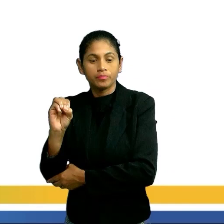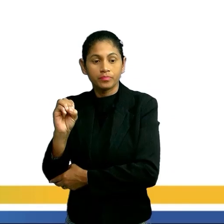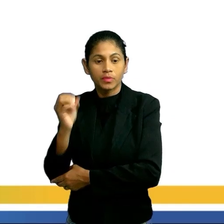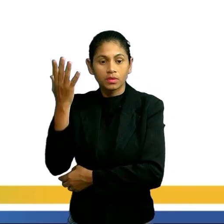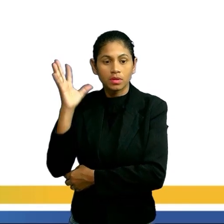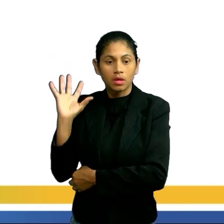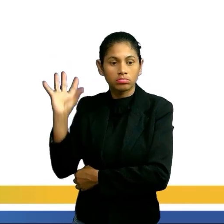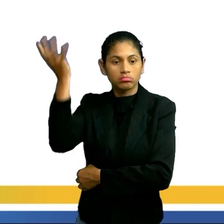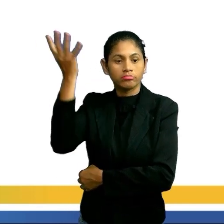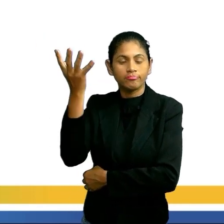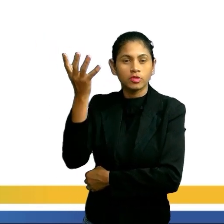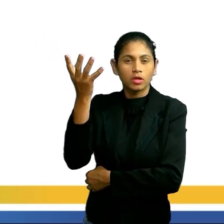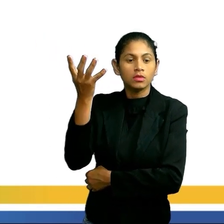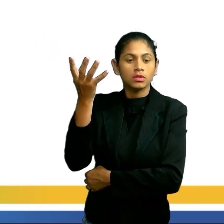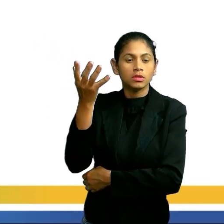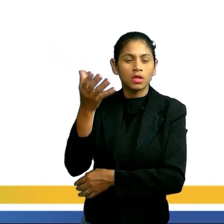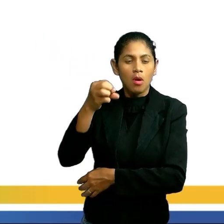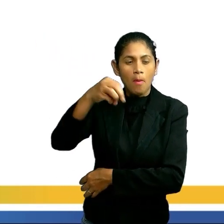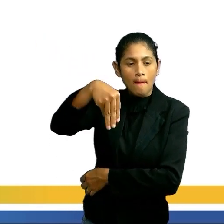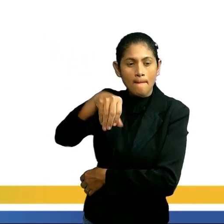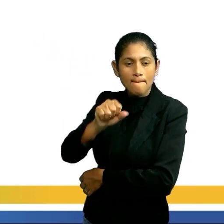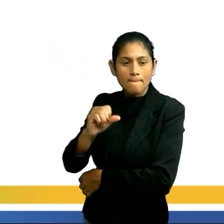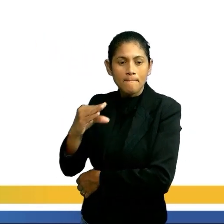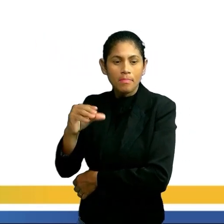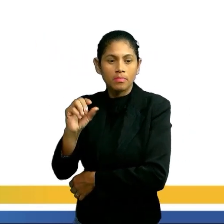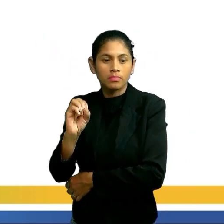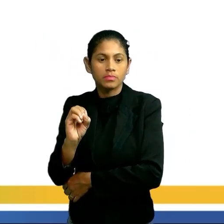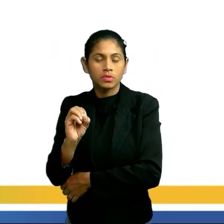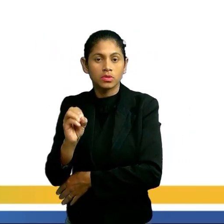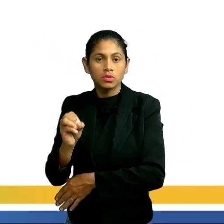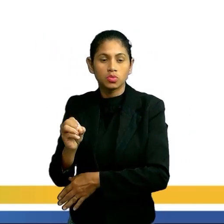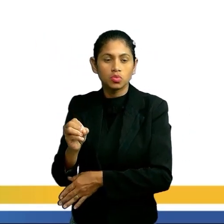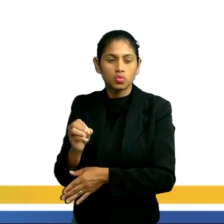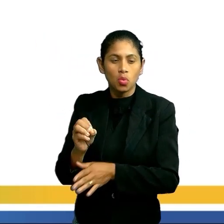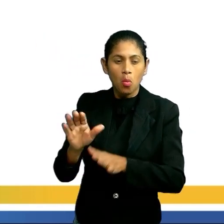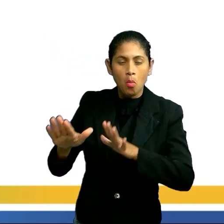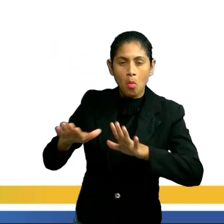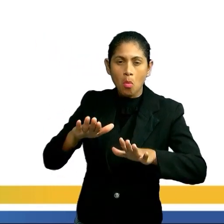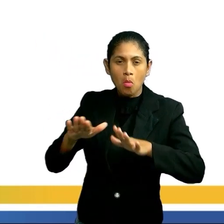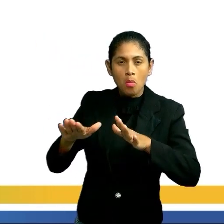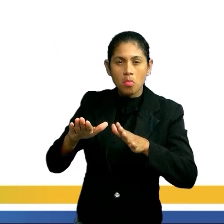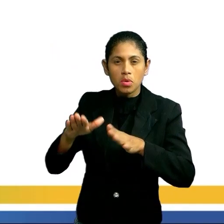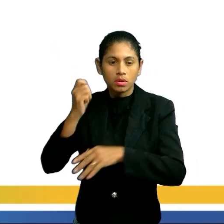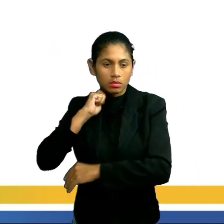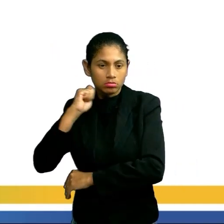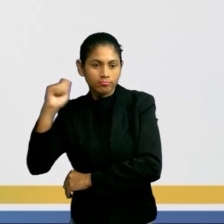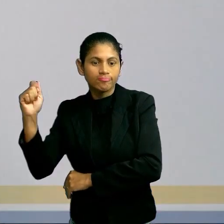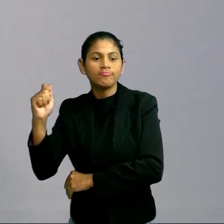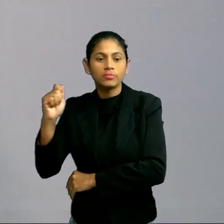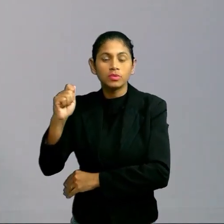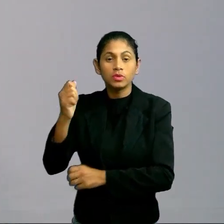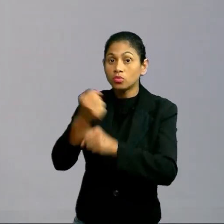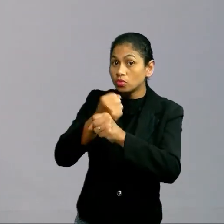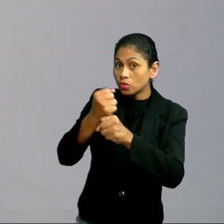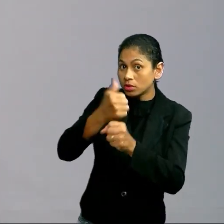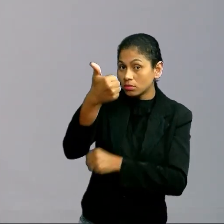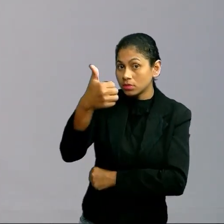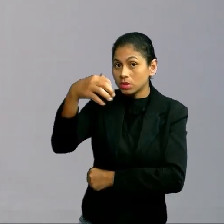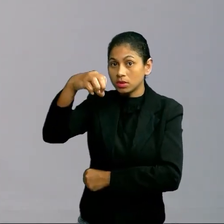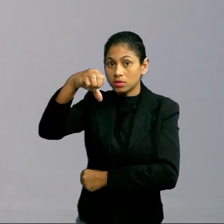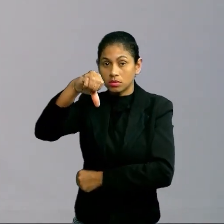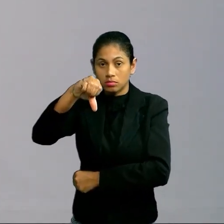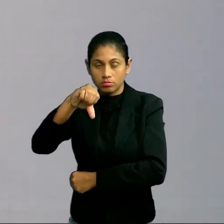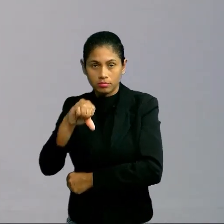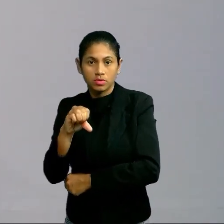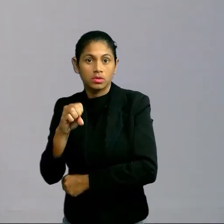de 1963 e resultou em um aumento do salário mínimo, que não agradou,